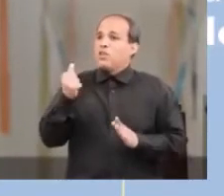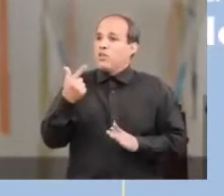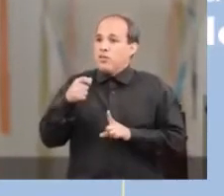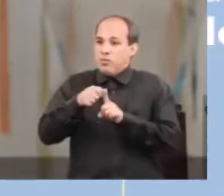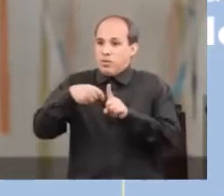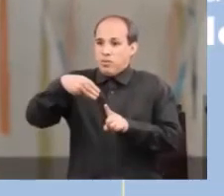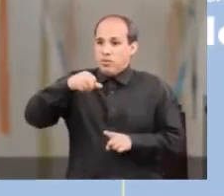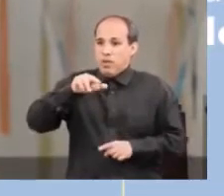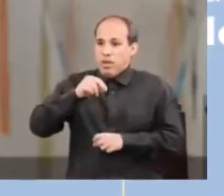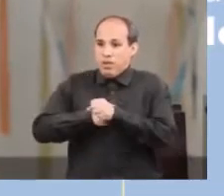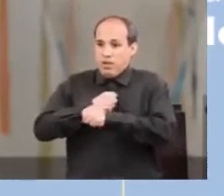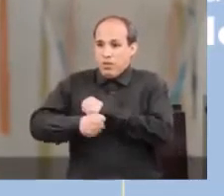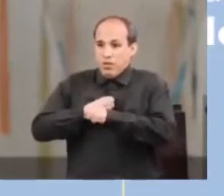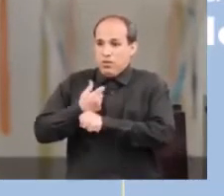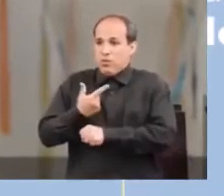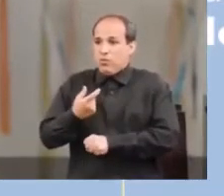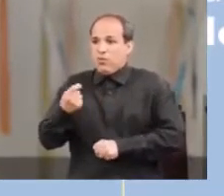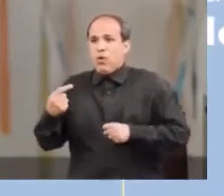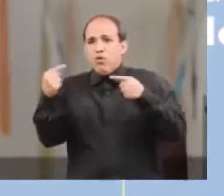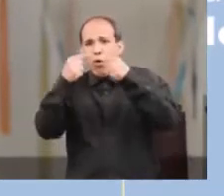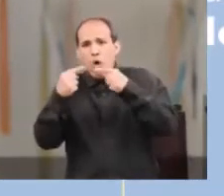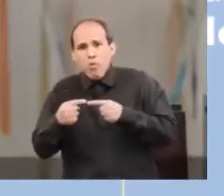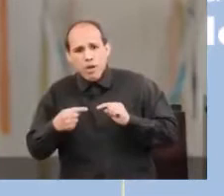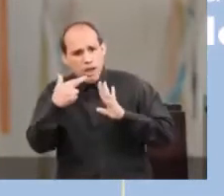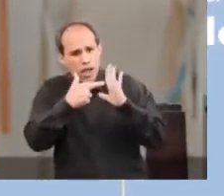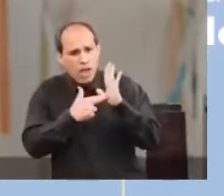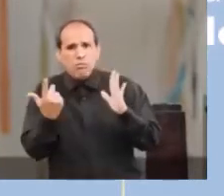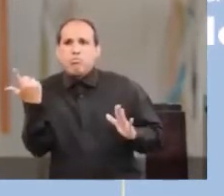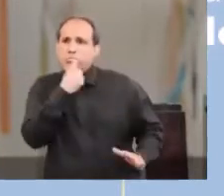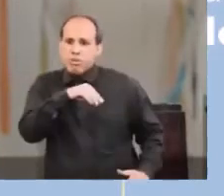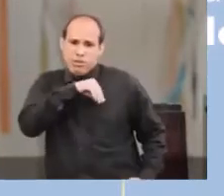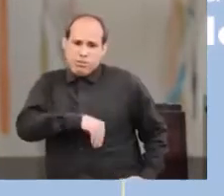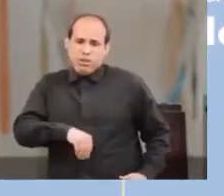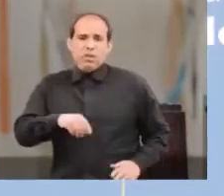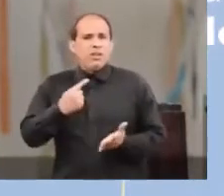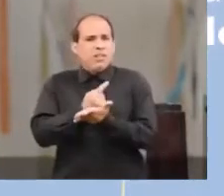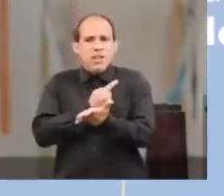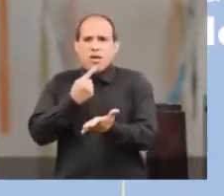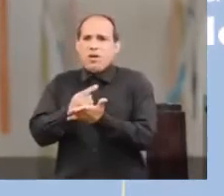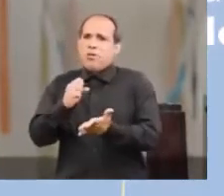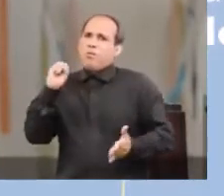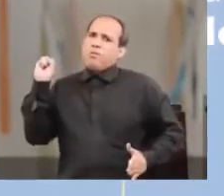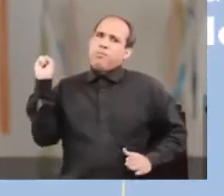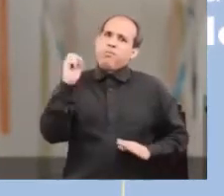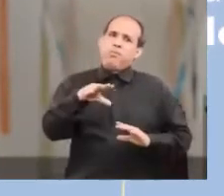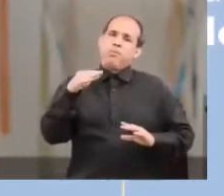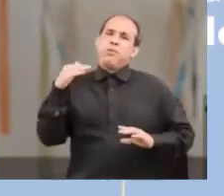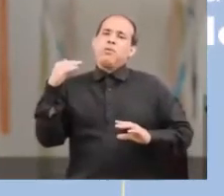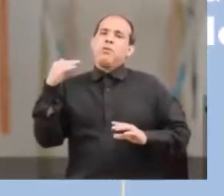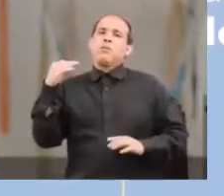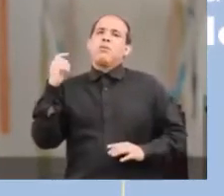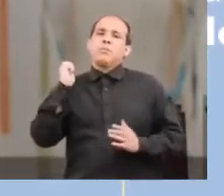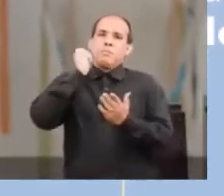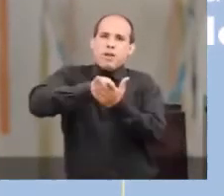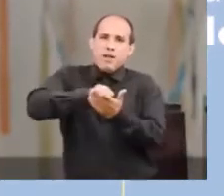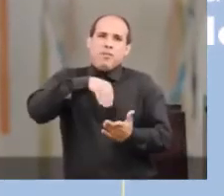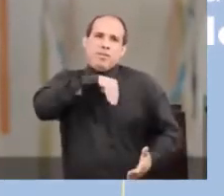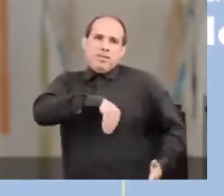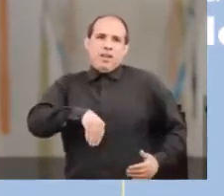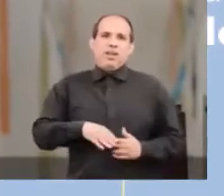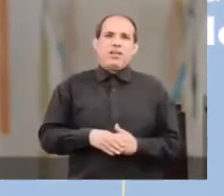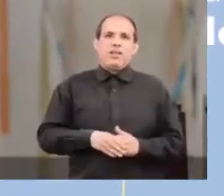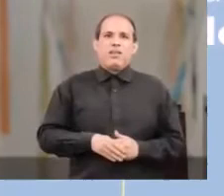deste ano e está dentro das regras para receber o auxílio, será automaticamente habilitada para receber o